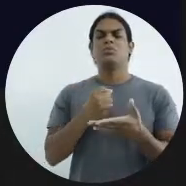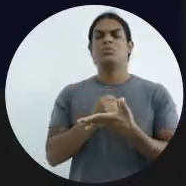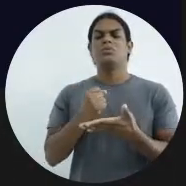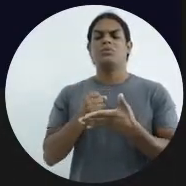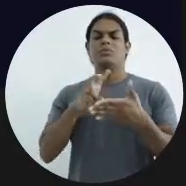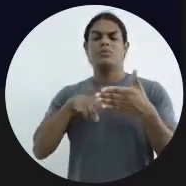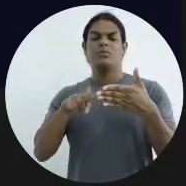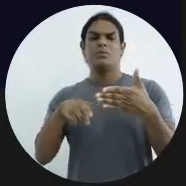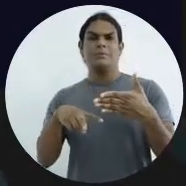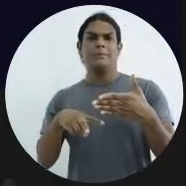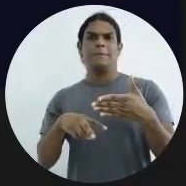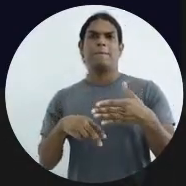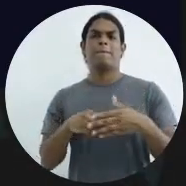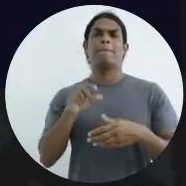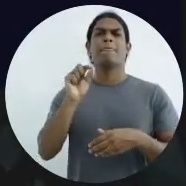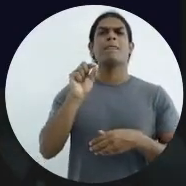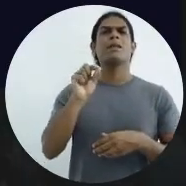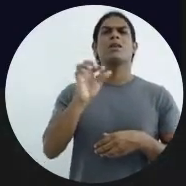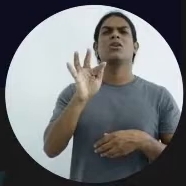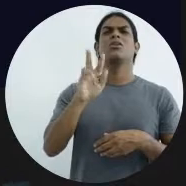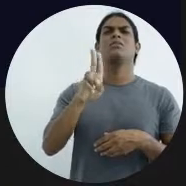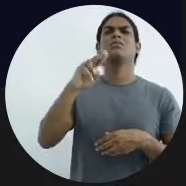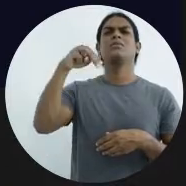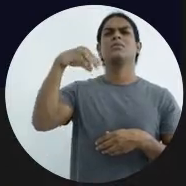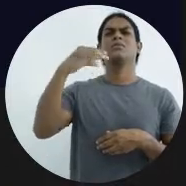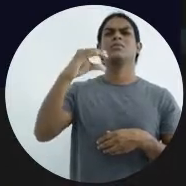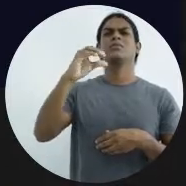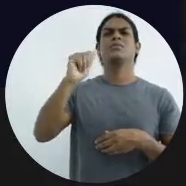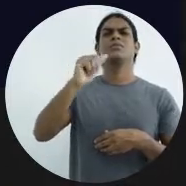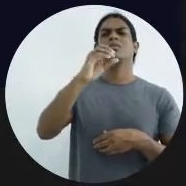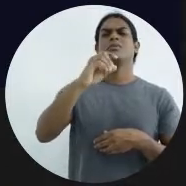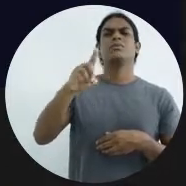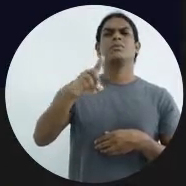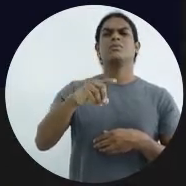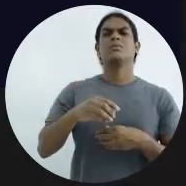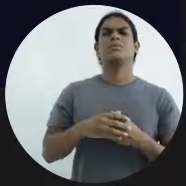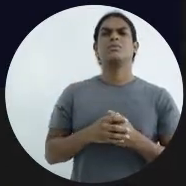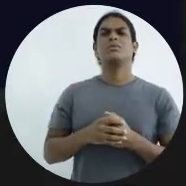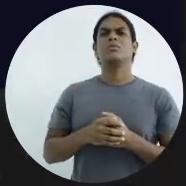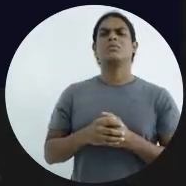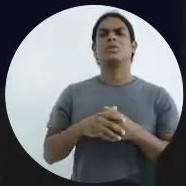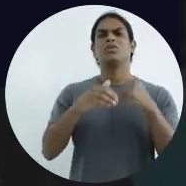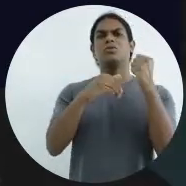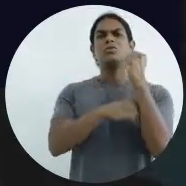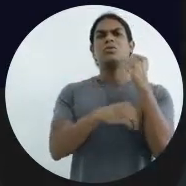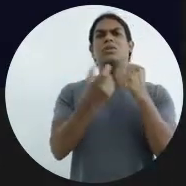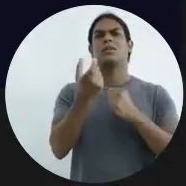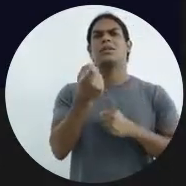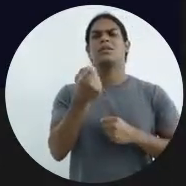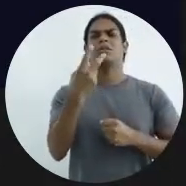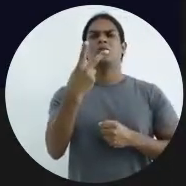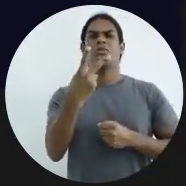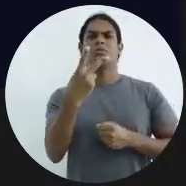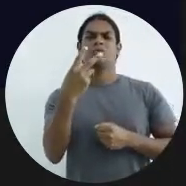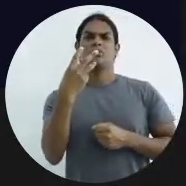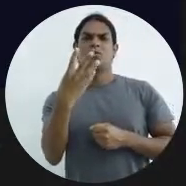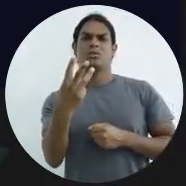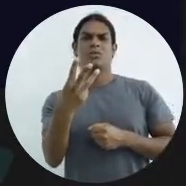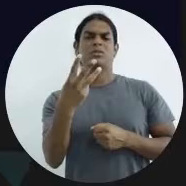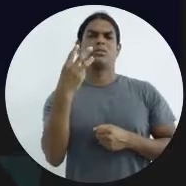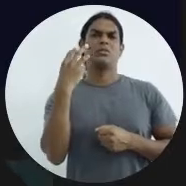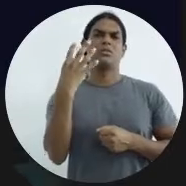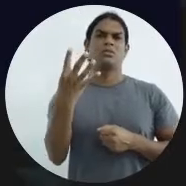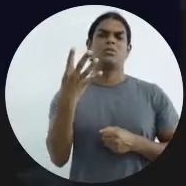essa função. E o que é essa função? Essa função é o código da linha 2, 3 e 4. E o que é esse código da 2, 3 e